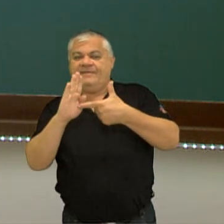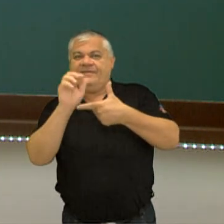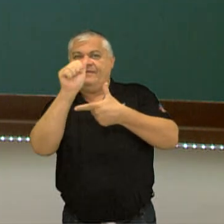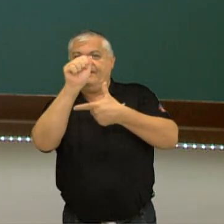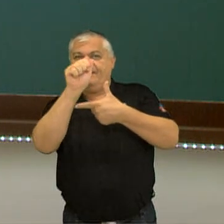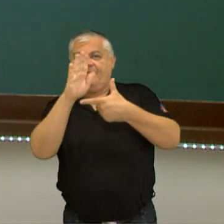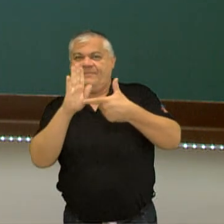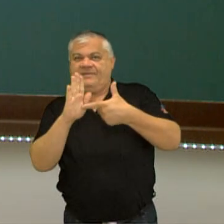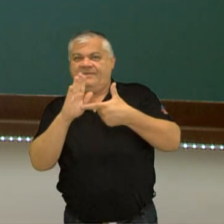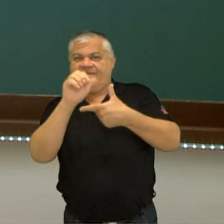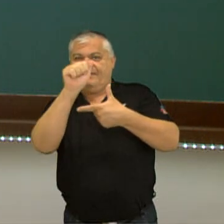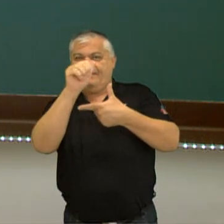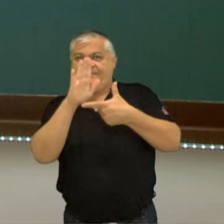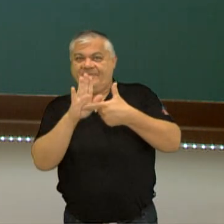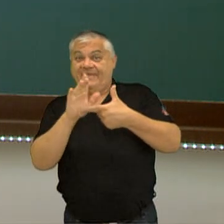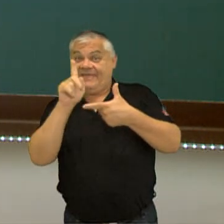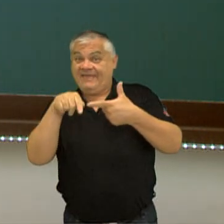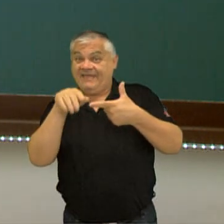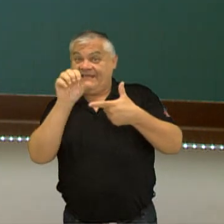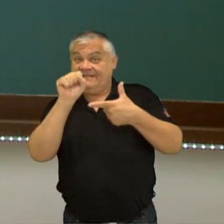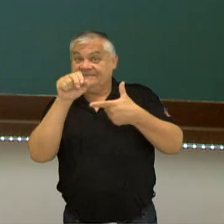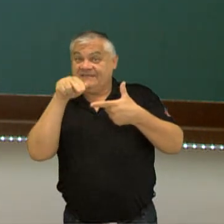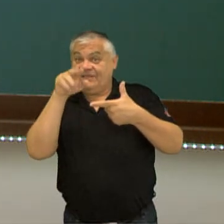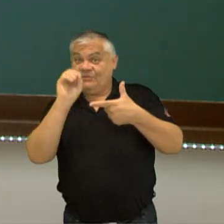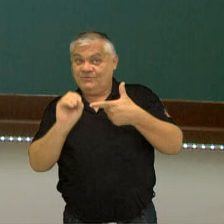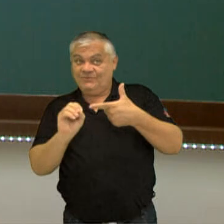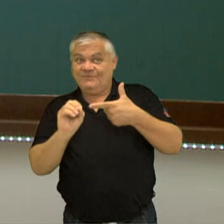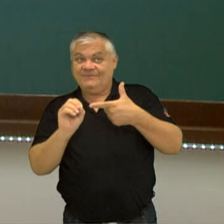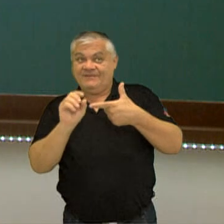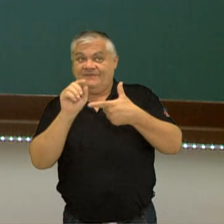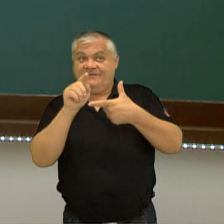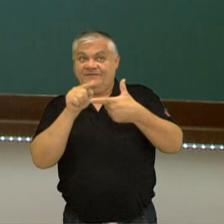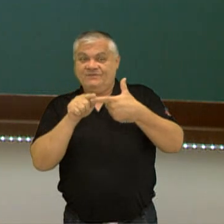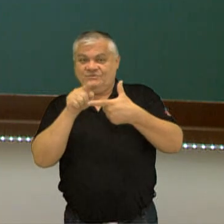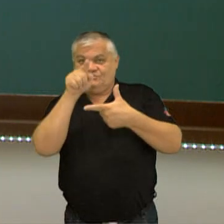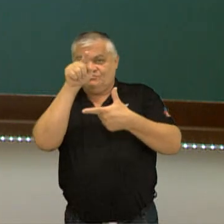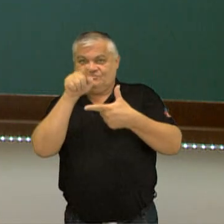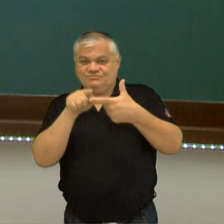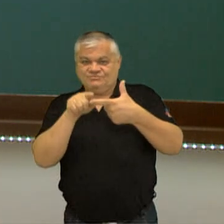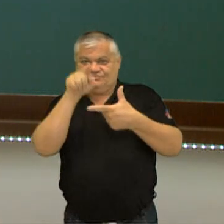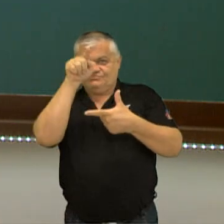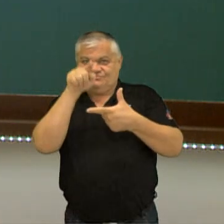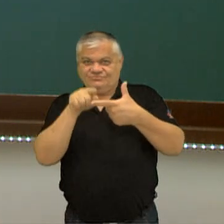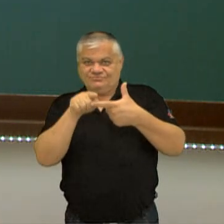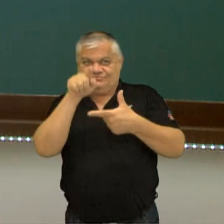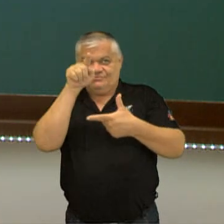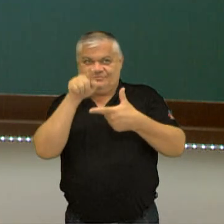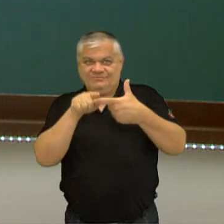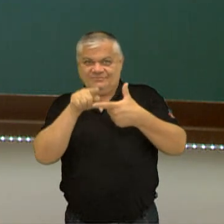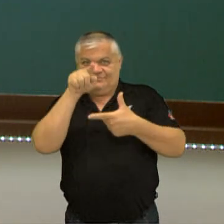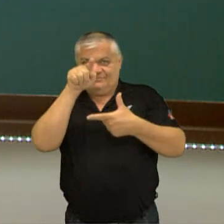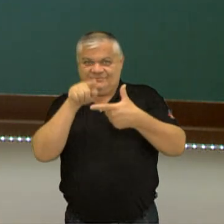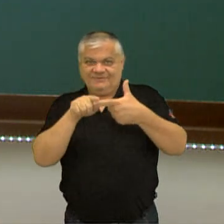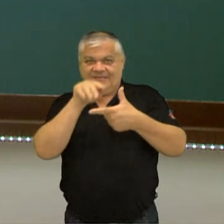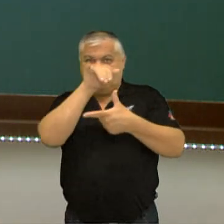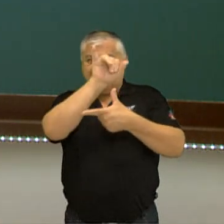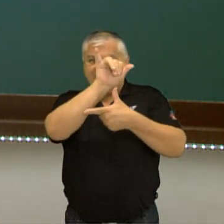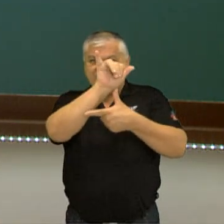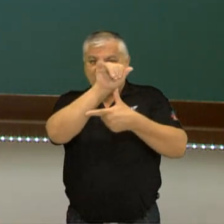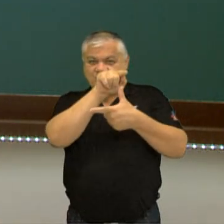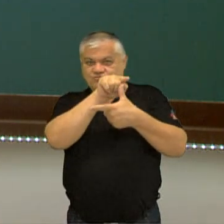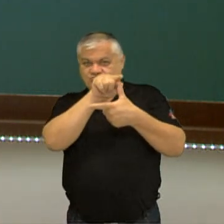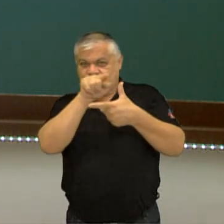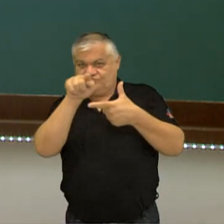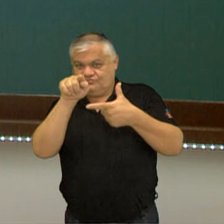o seno desse ângulo. Lembra que o seno a gente olha sobre o eixo Y, está perpendicular ao eixo Y, então